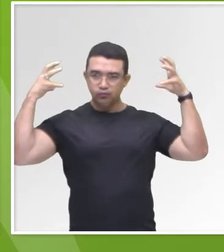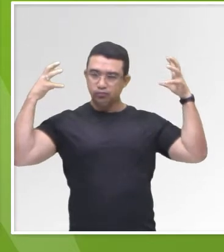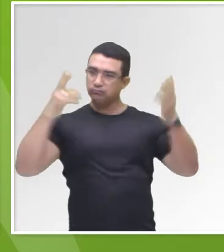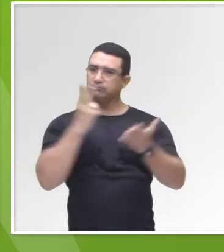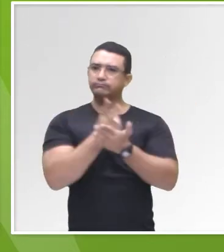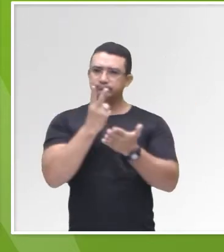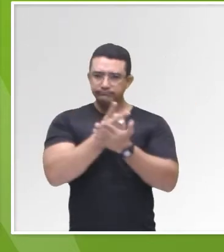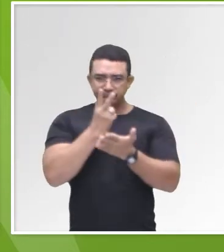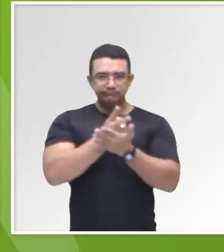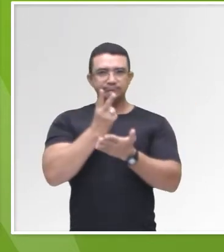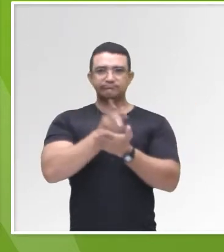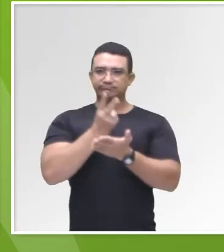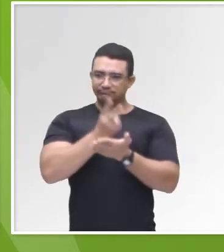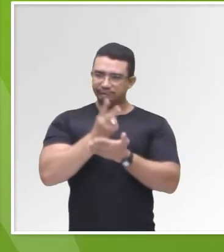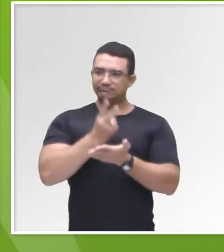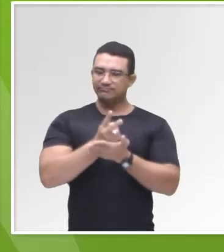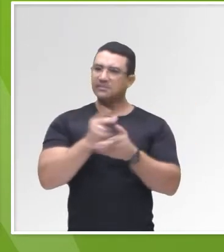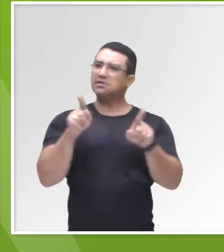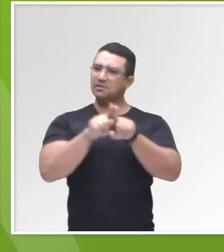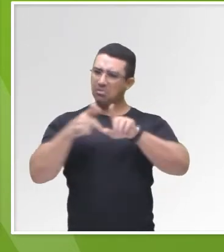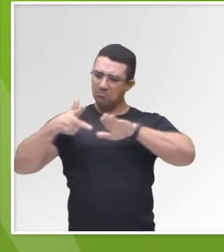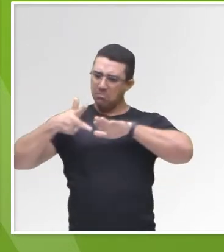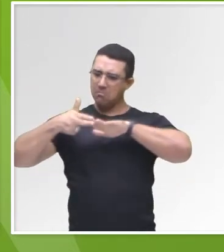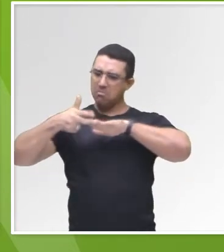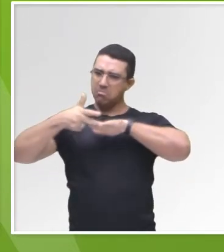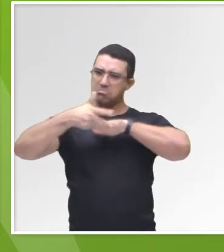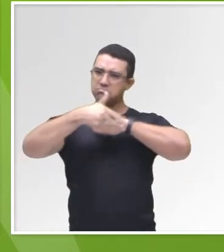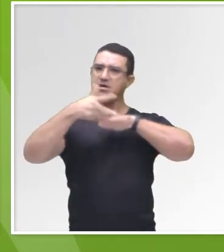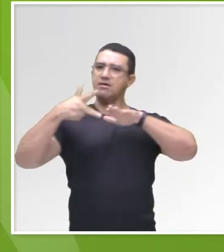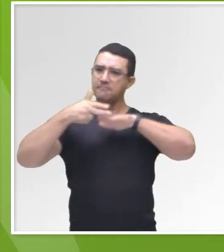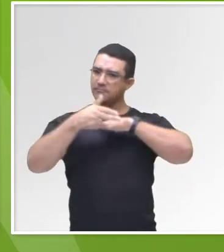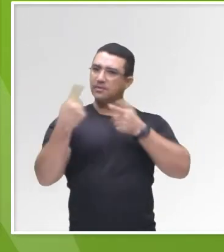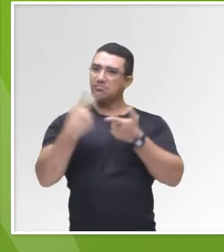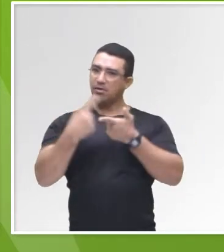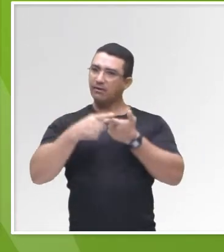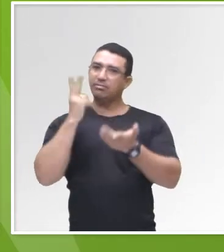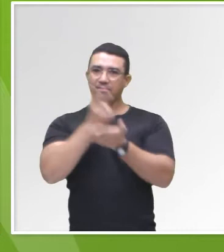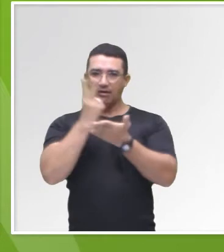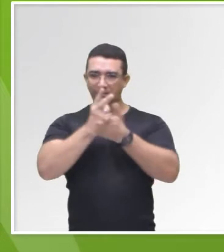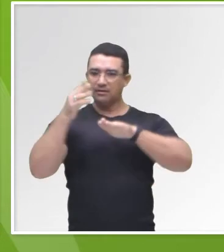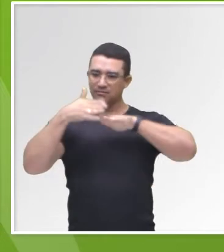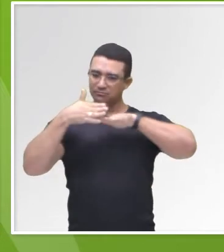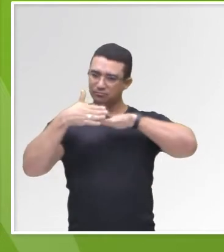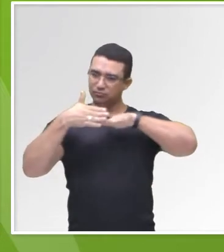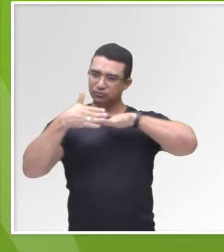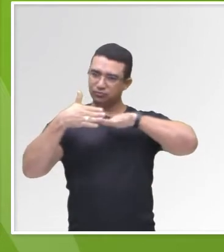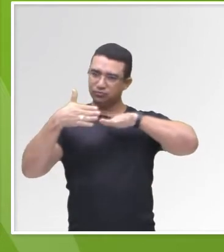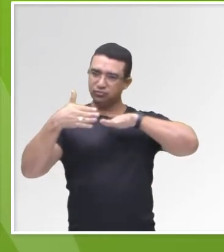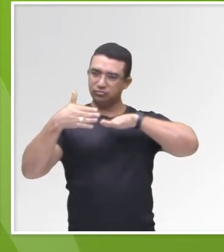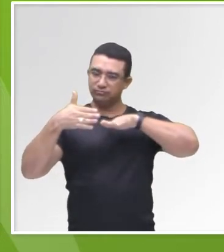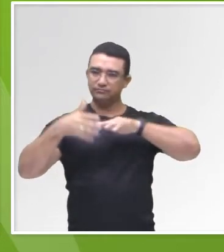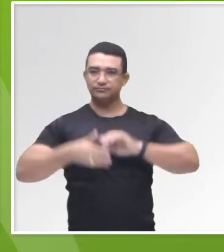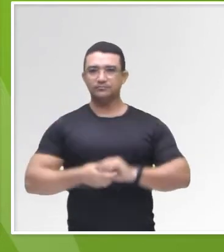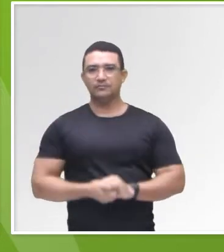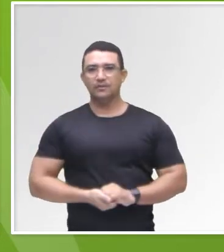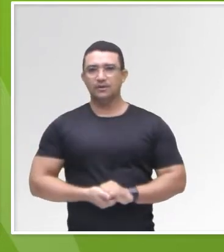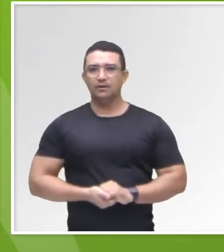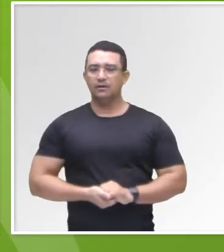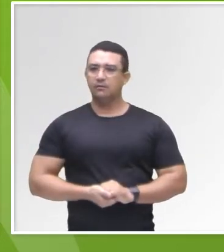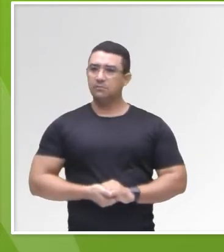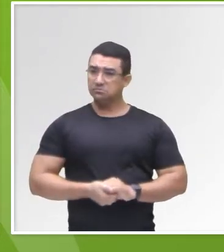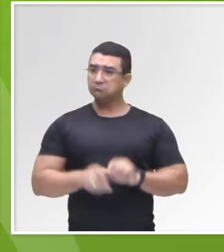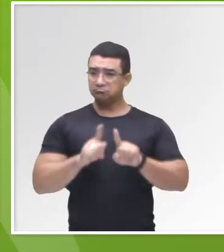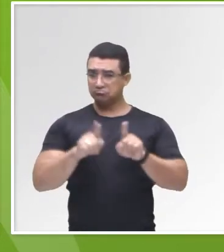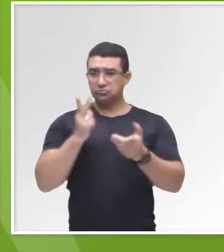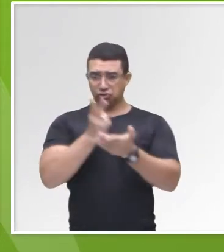ali a mão bem higienizada, né? Bem apresentável. No caso dos homens, as mulheres deixam maiores, né? Mas sempre está crescendo. Por